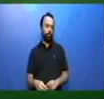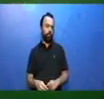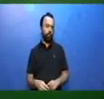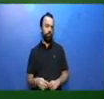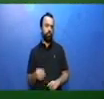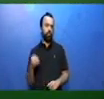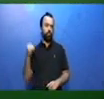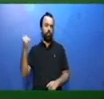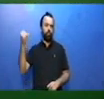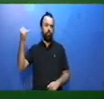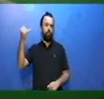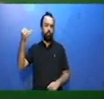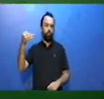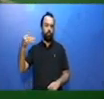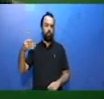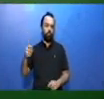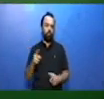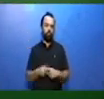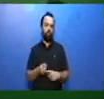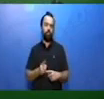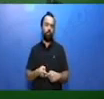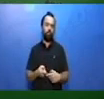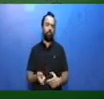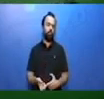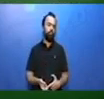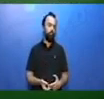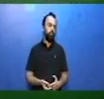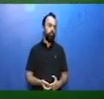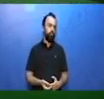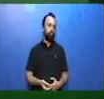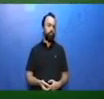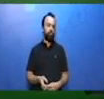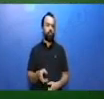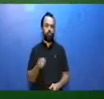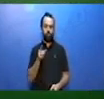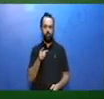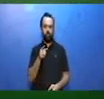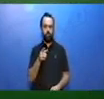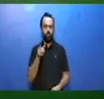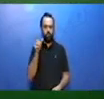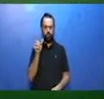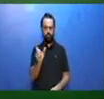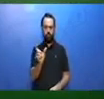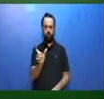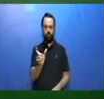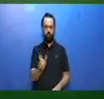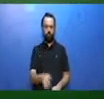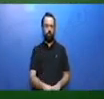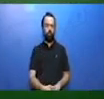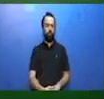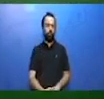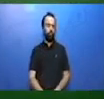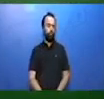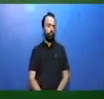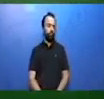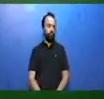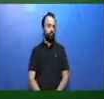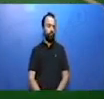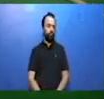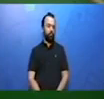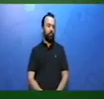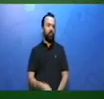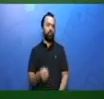vai explicar o porquê não, tá? Use as suas palavras. Não é necessário copiar. A gente